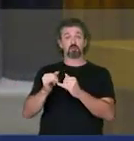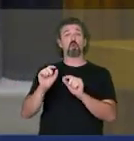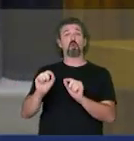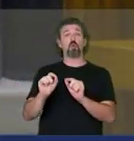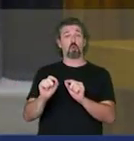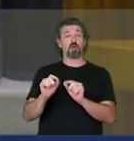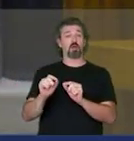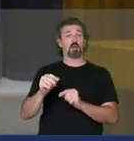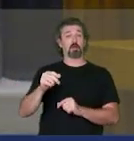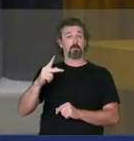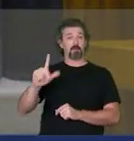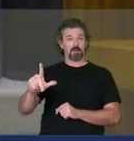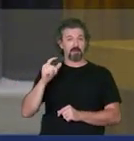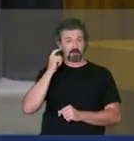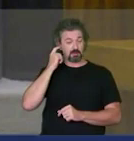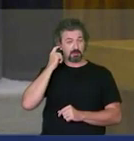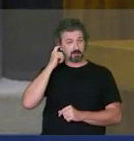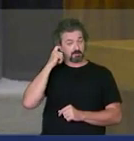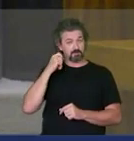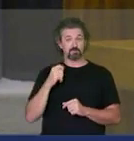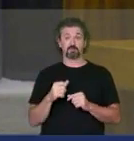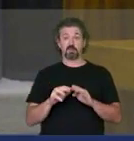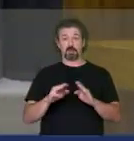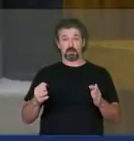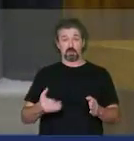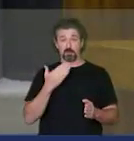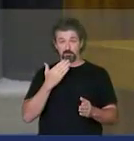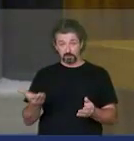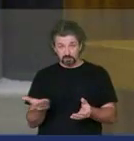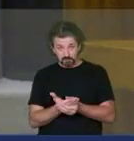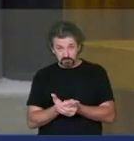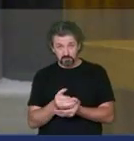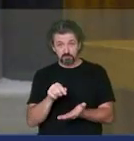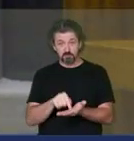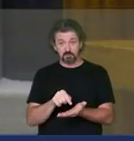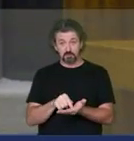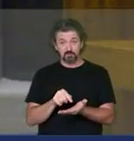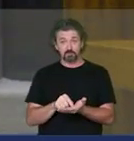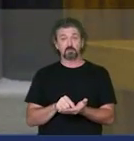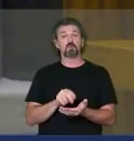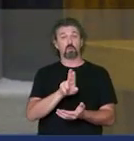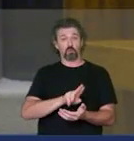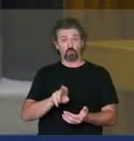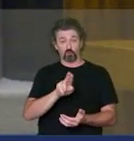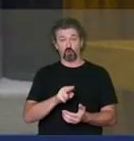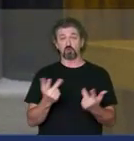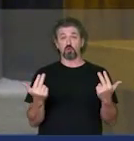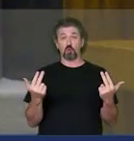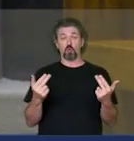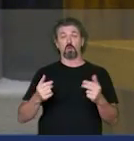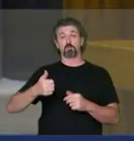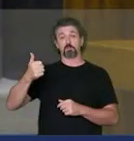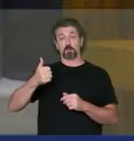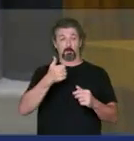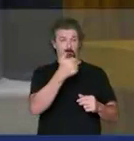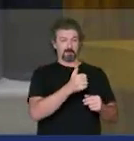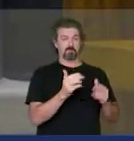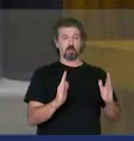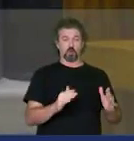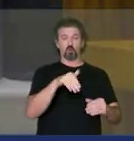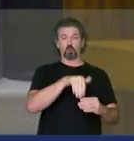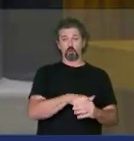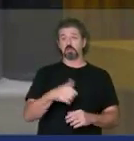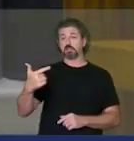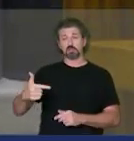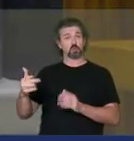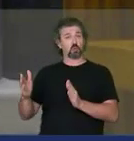urnas eletrônicas apontadas na petição inicial foram utilizadas tanto no primeiro turno quanto no segundo turno